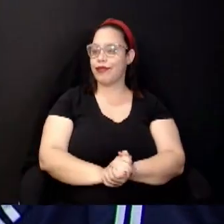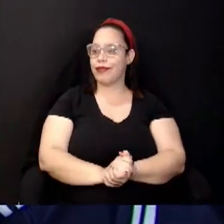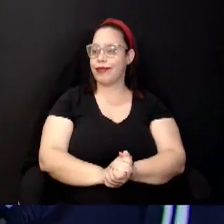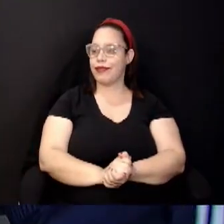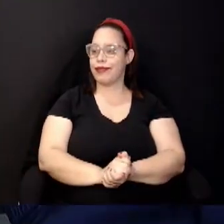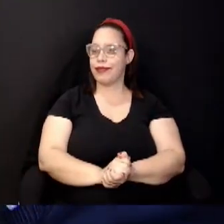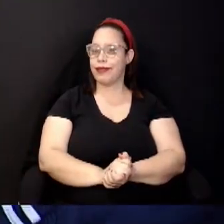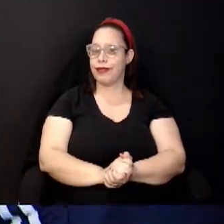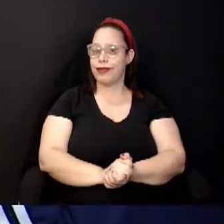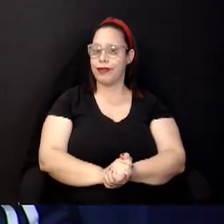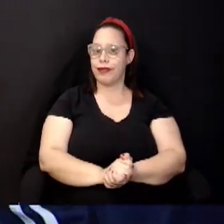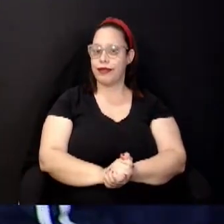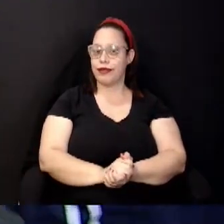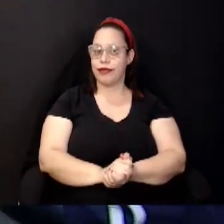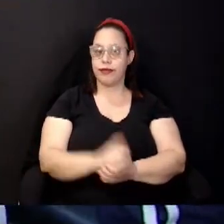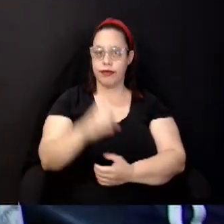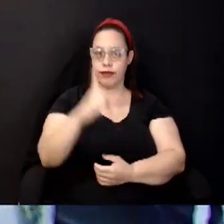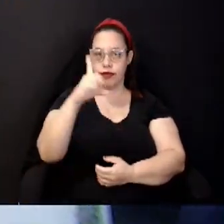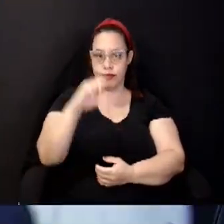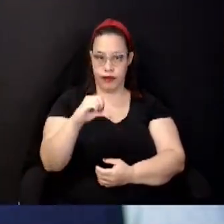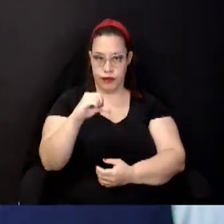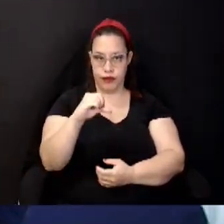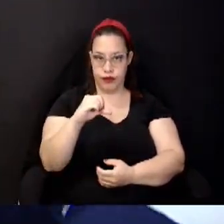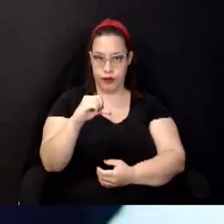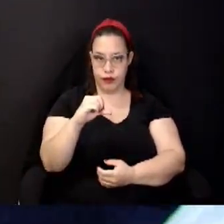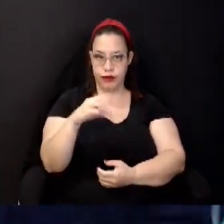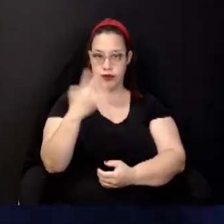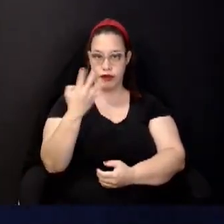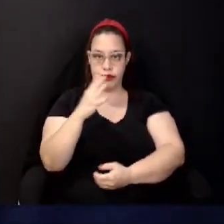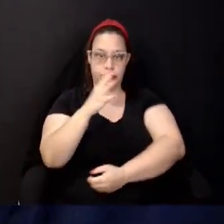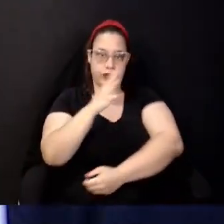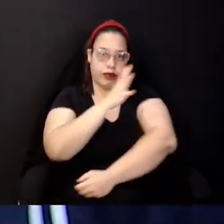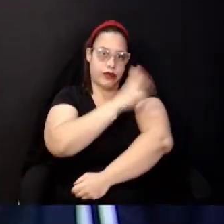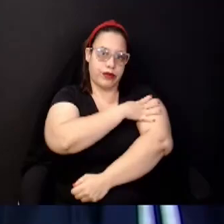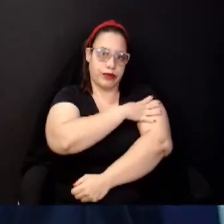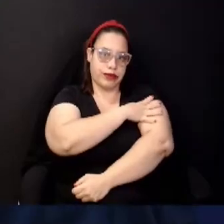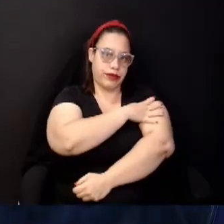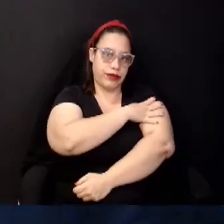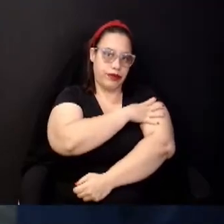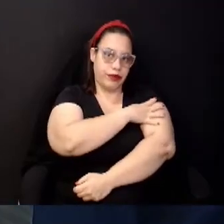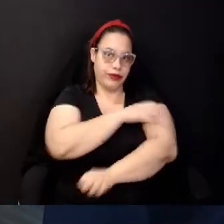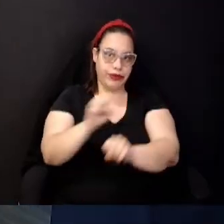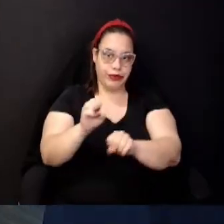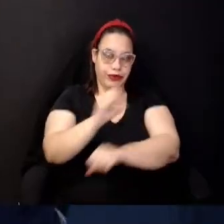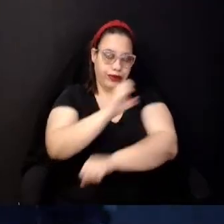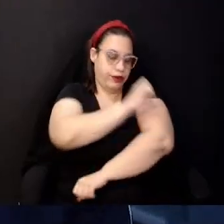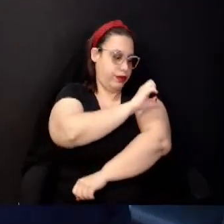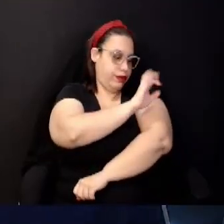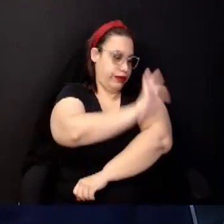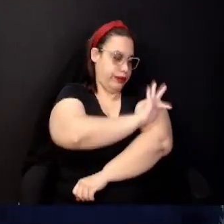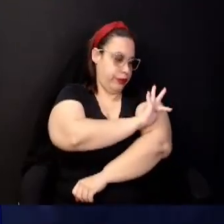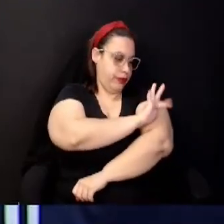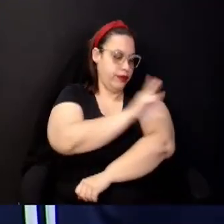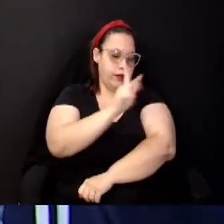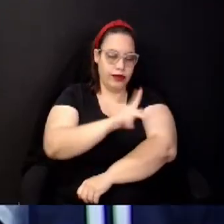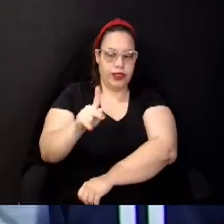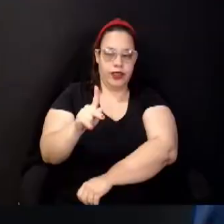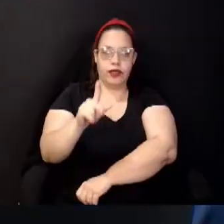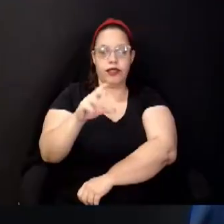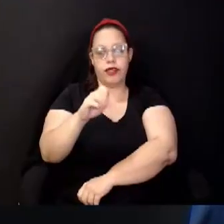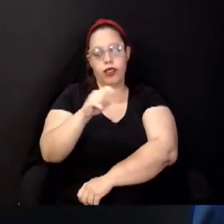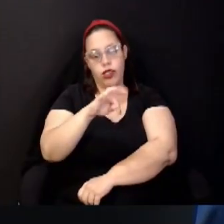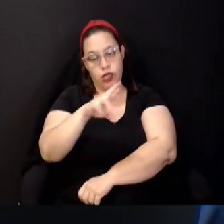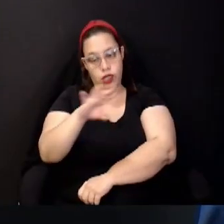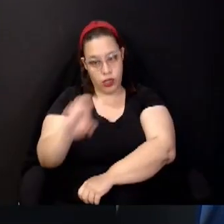Os 19 alunos do 4º ano da Escola Municipal de Ensino Fundamental Professora Clotilde Barraqué von